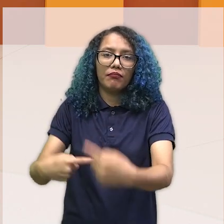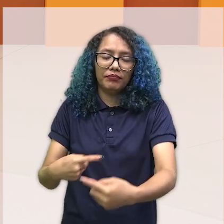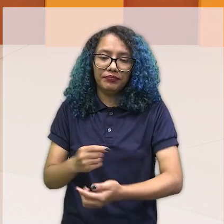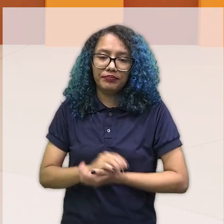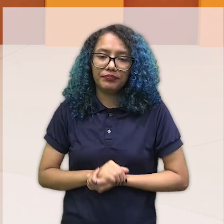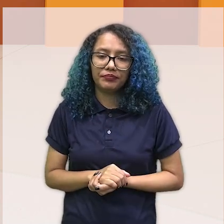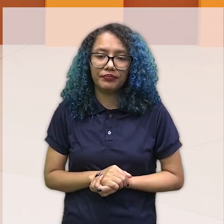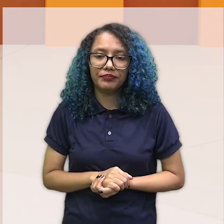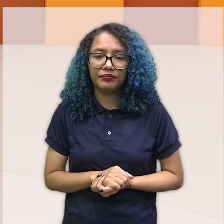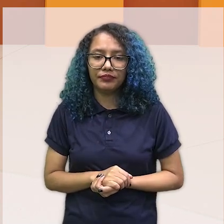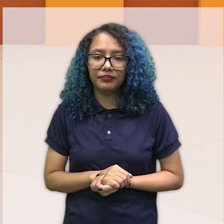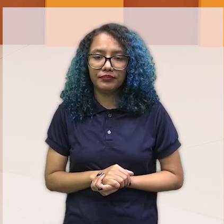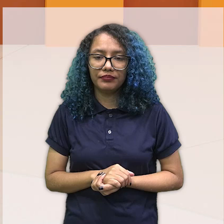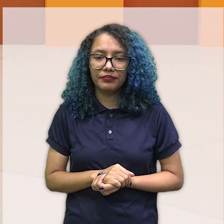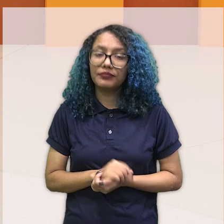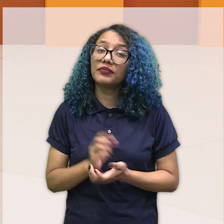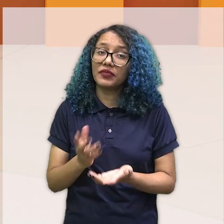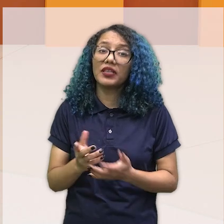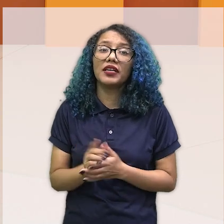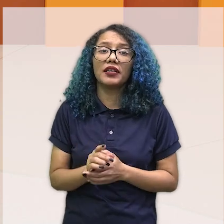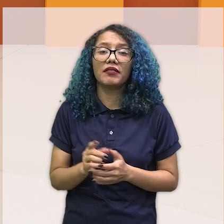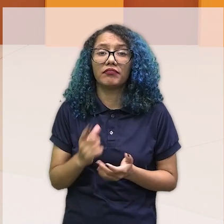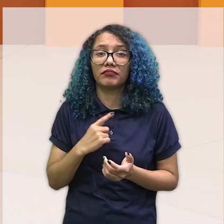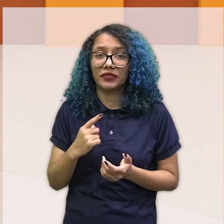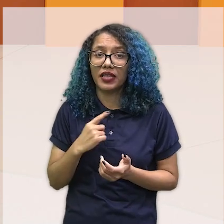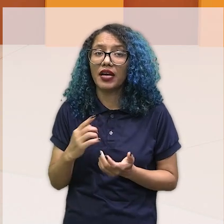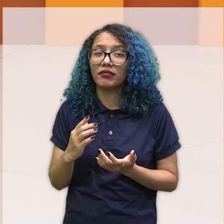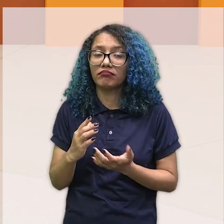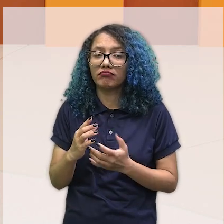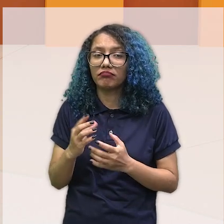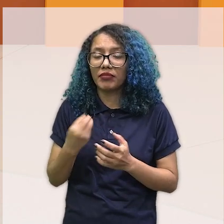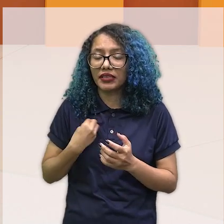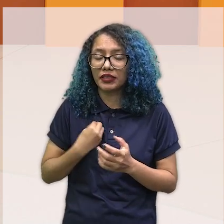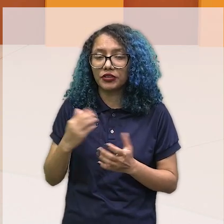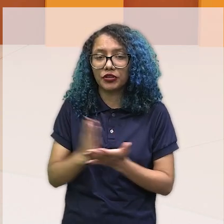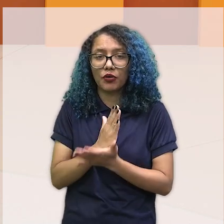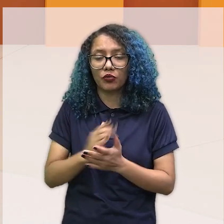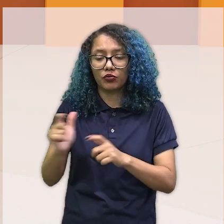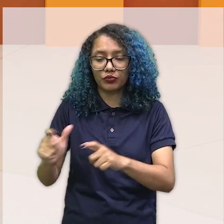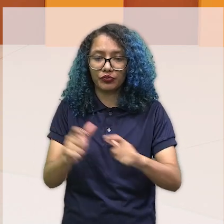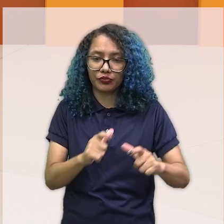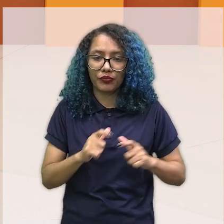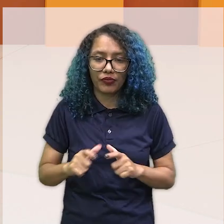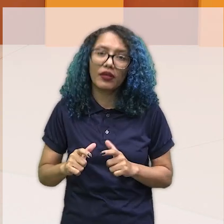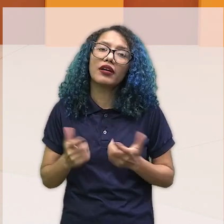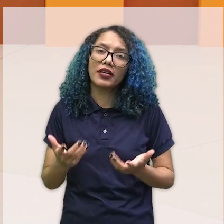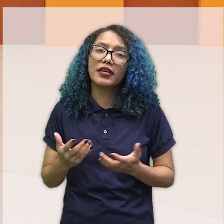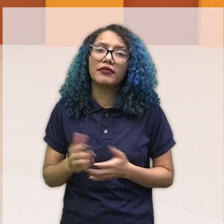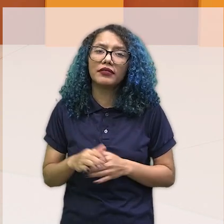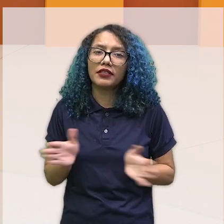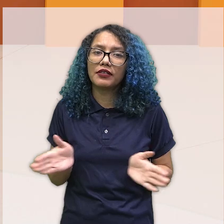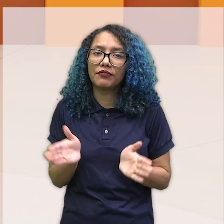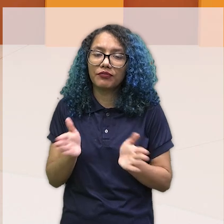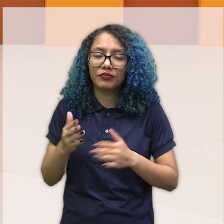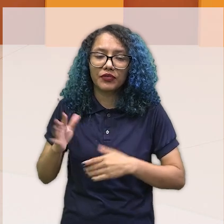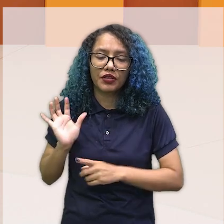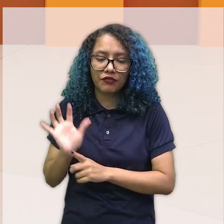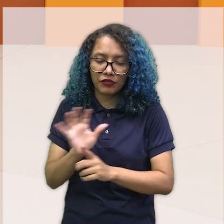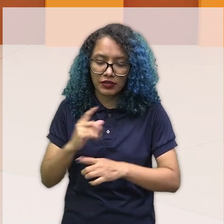ocupando determinados territórios e favorecem tudo isso a continuação, né? Tendo